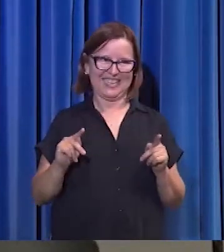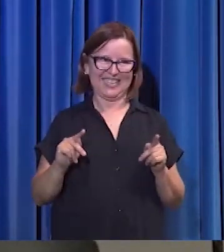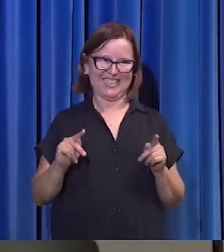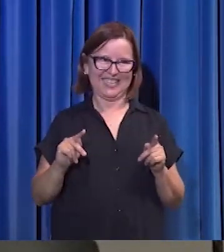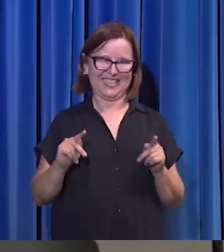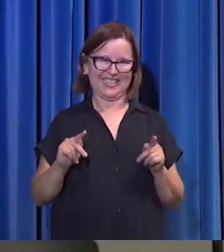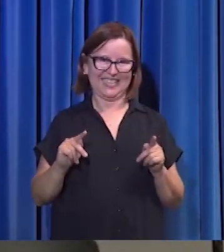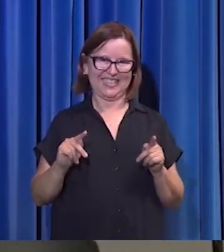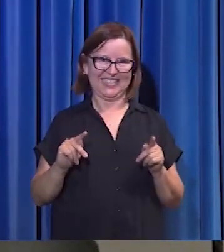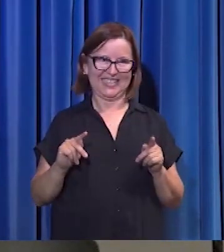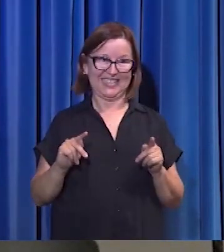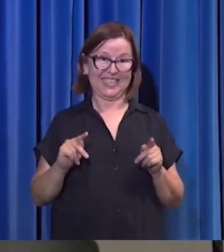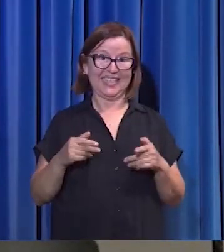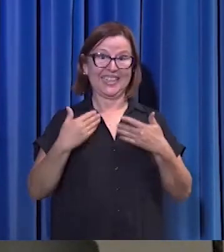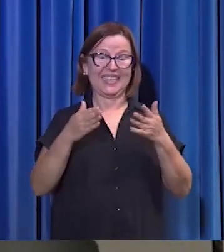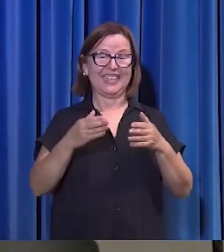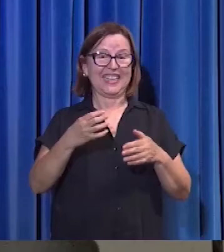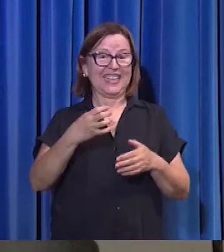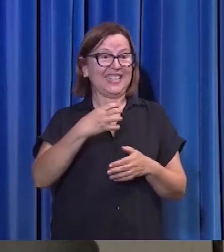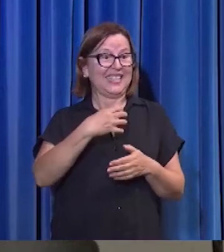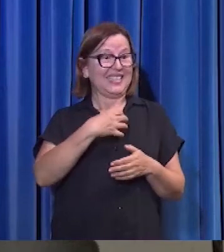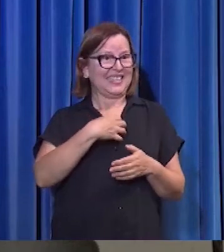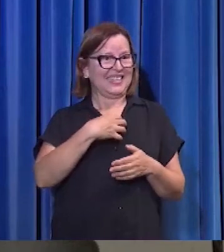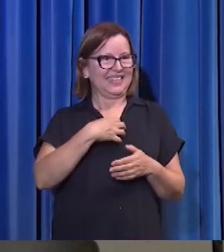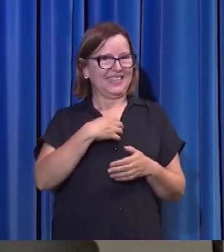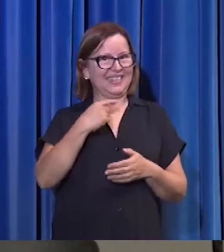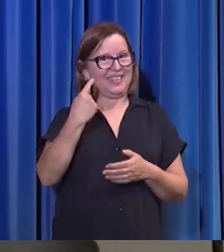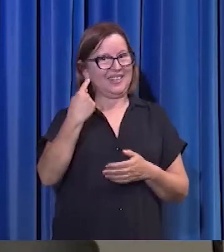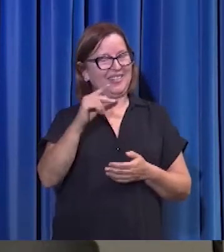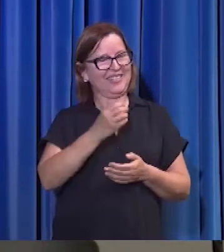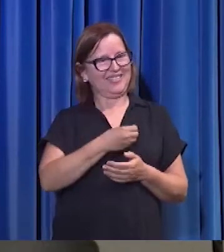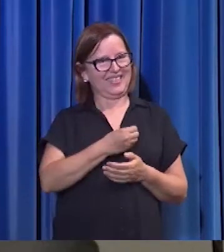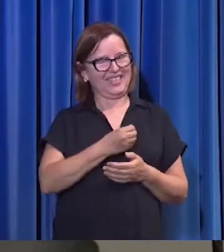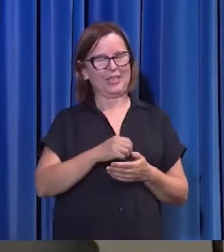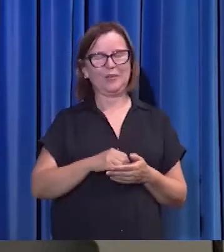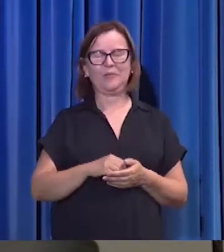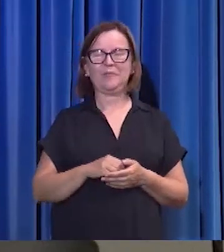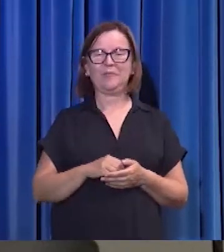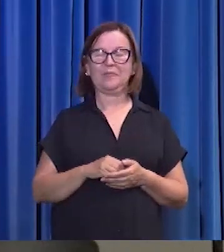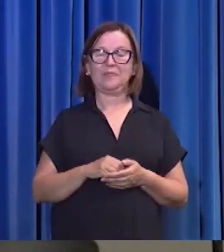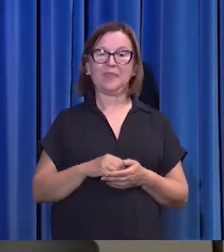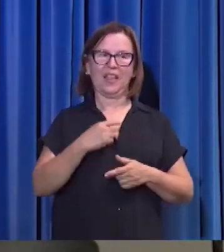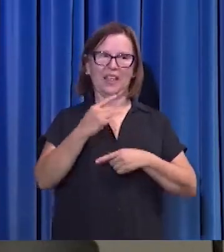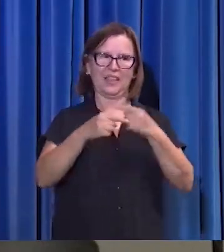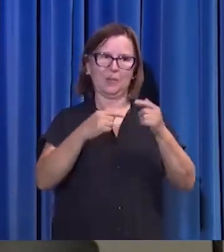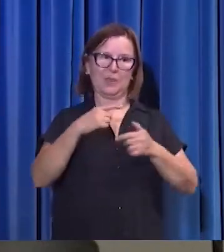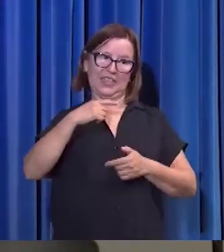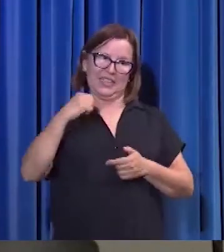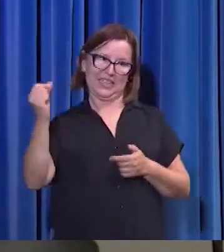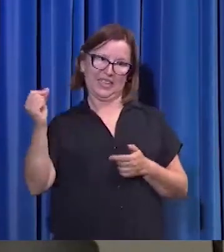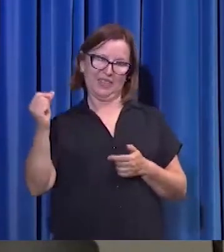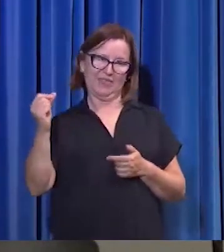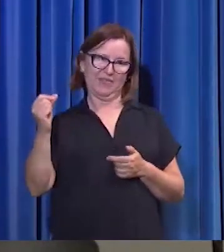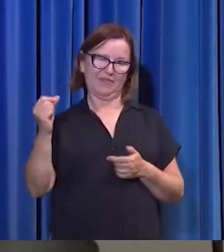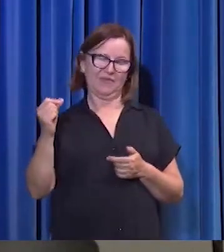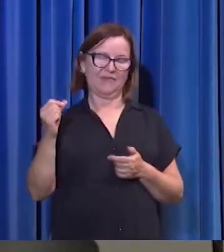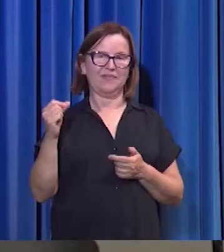vai dar sentido a vocês. Ali Jesus saiu, e se o